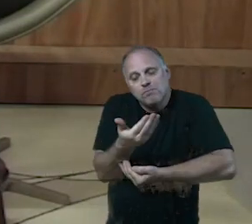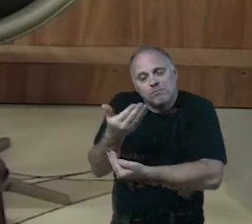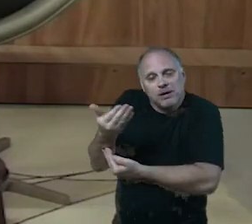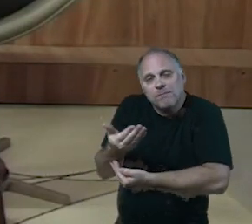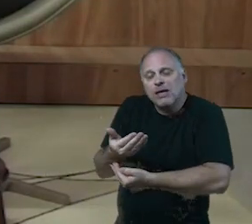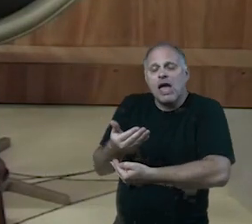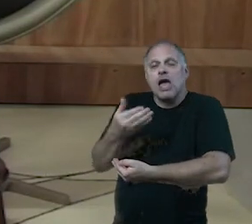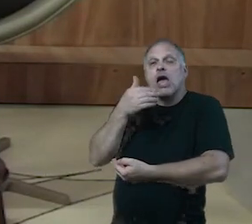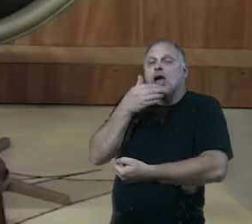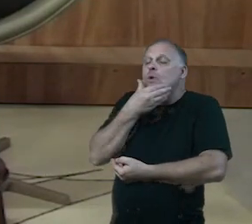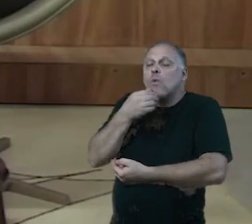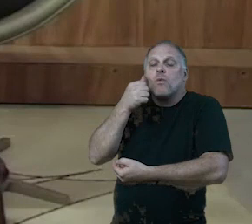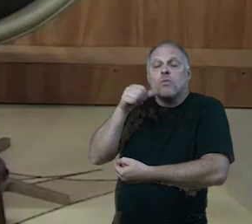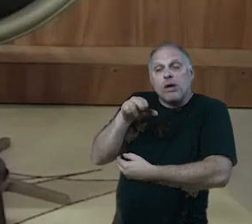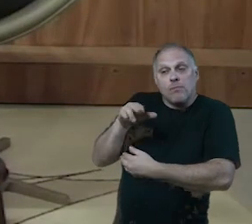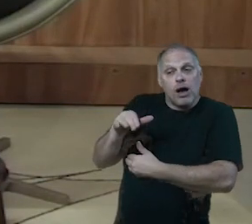ou do humano mais velho que está esperando